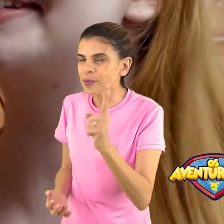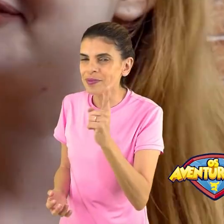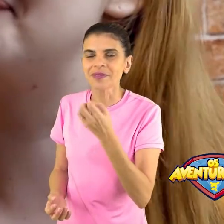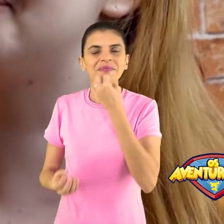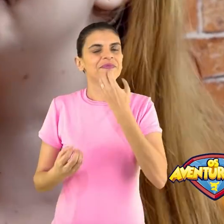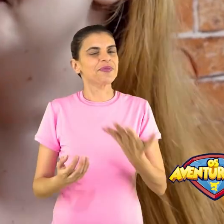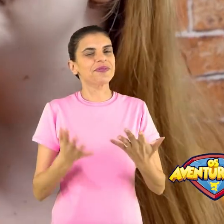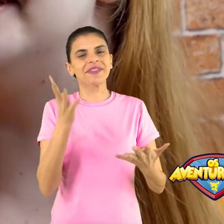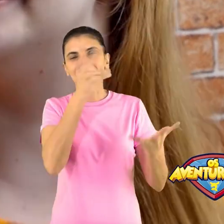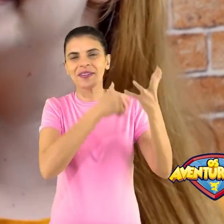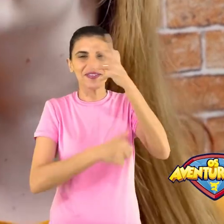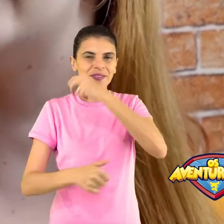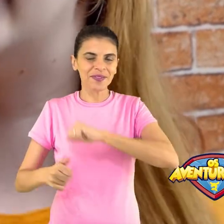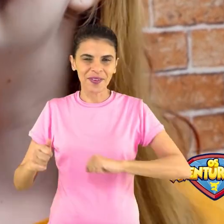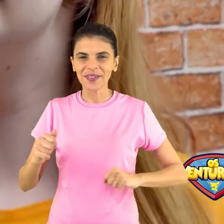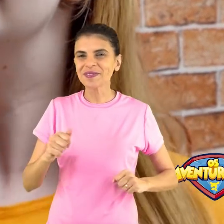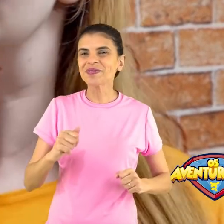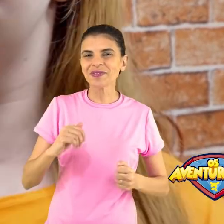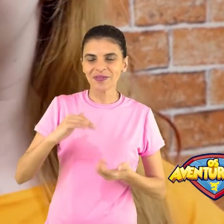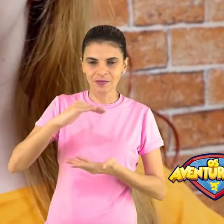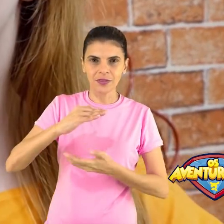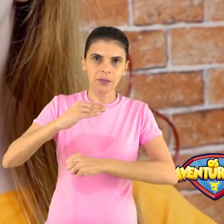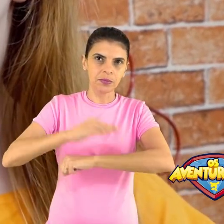Que bom que salvamos todos os bichinhos, né?